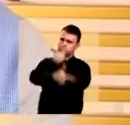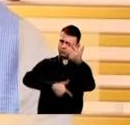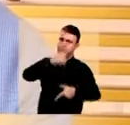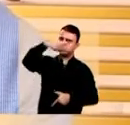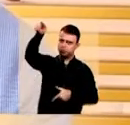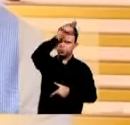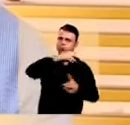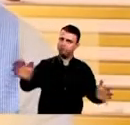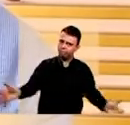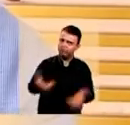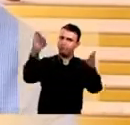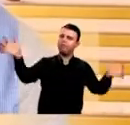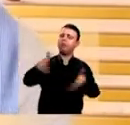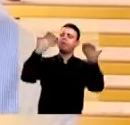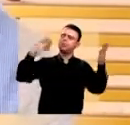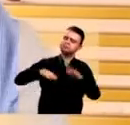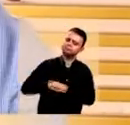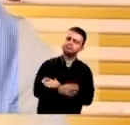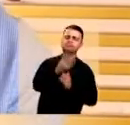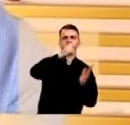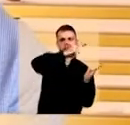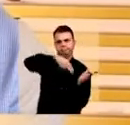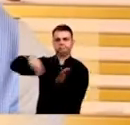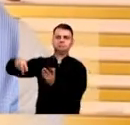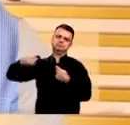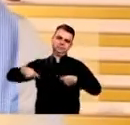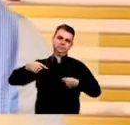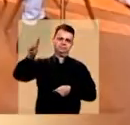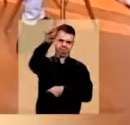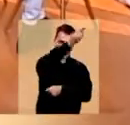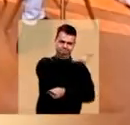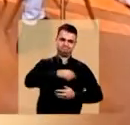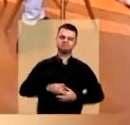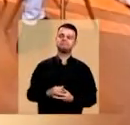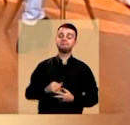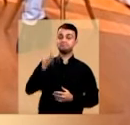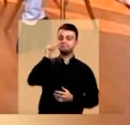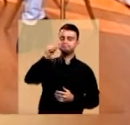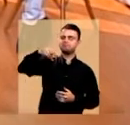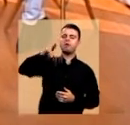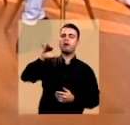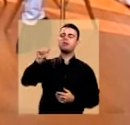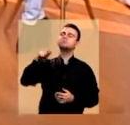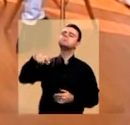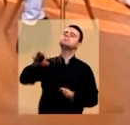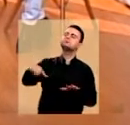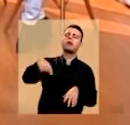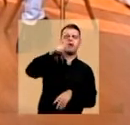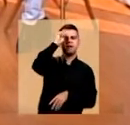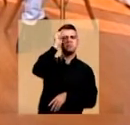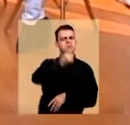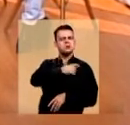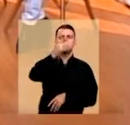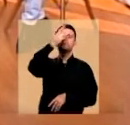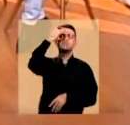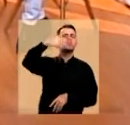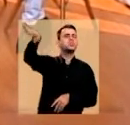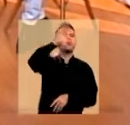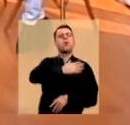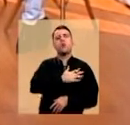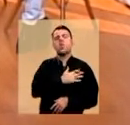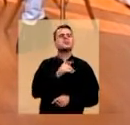leitura realmente passe a ser do cotidiano das pessoas, né? Ô, Márcia, e a gente lê o quê? O Rio Pretense lê o quê?